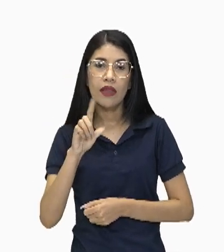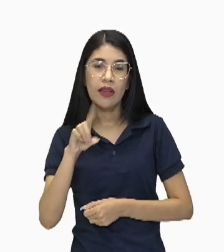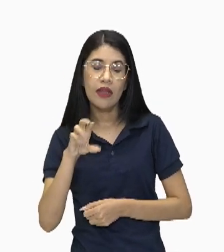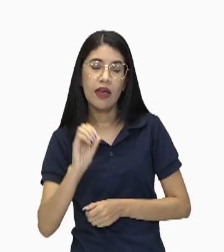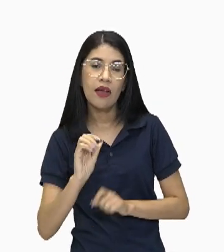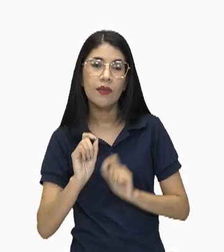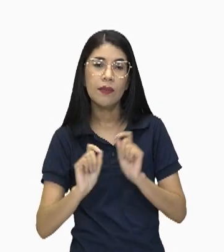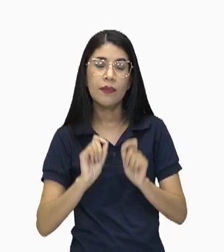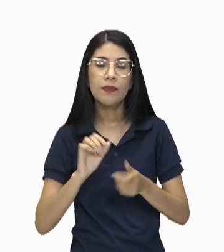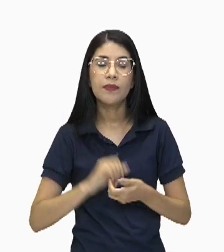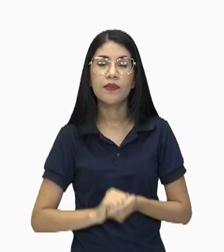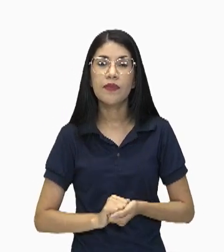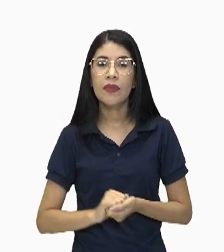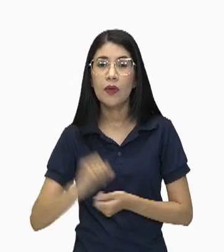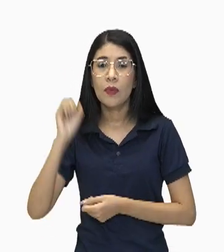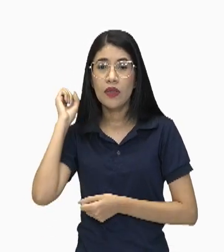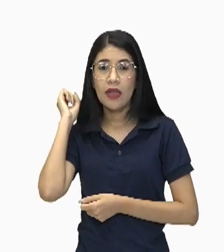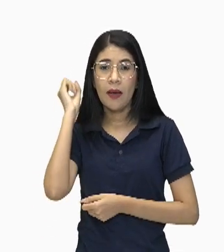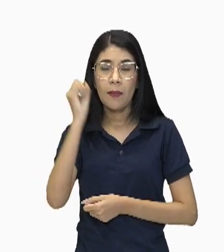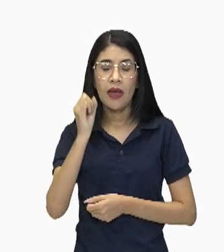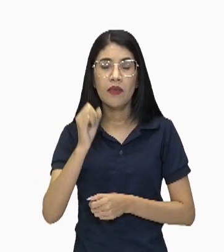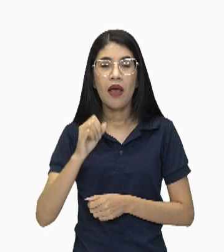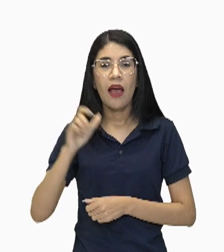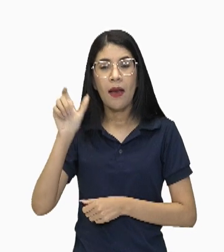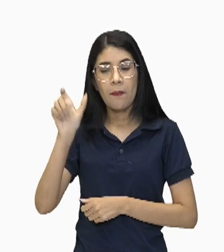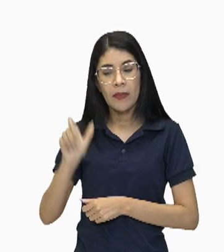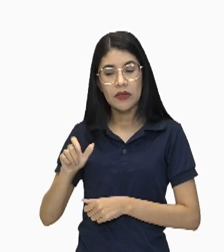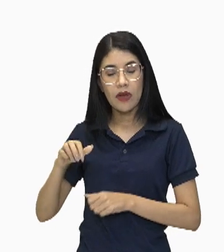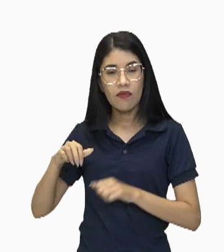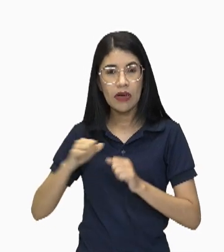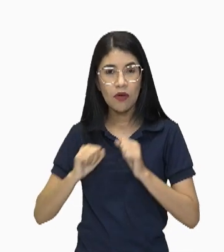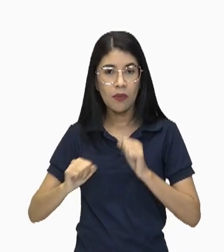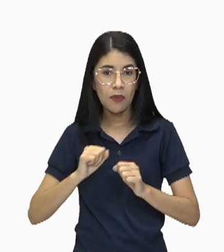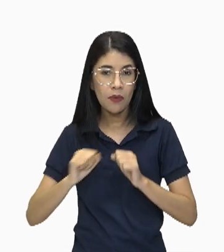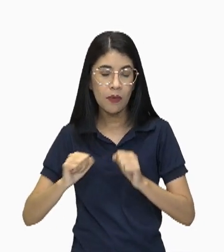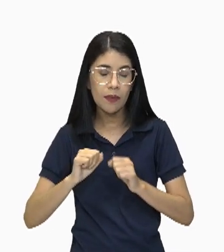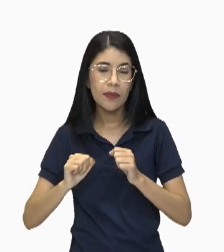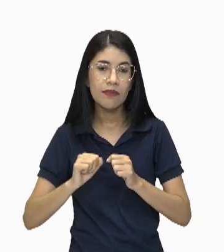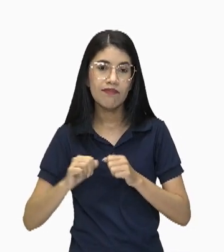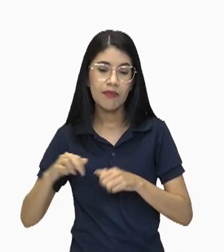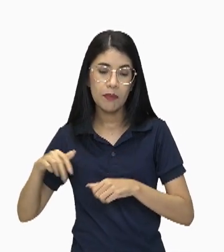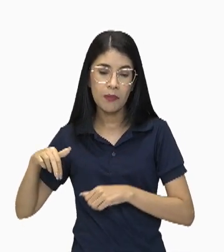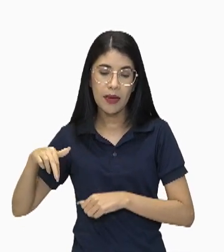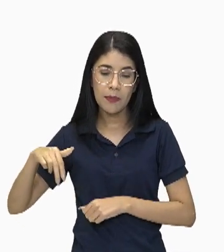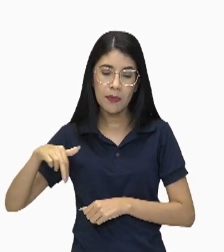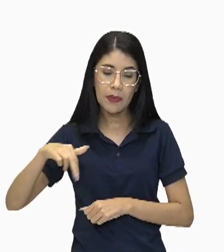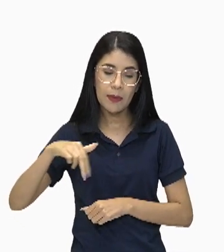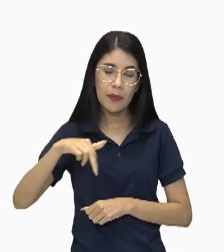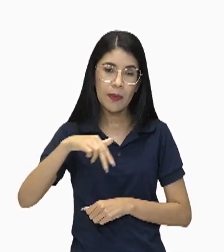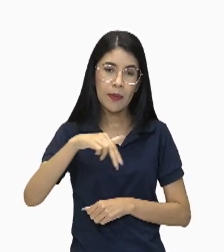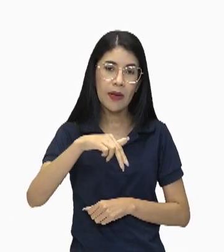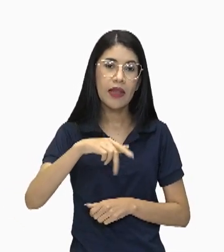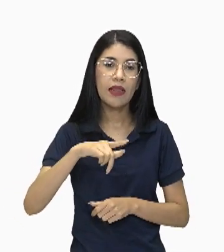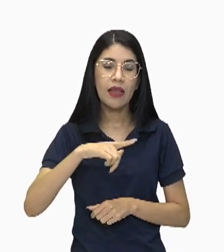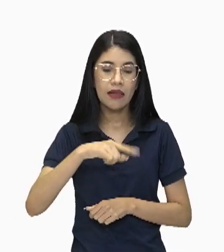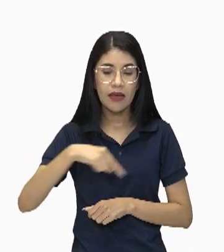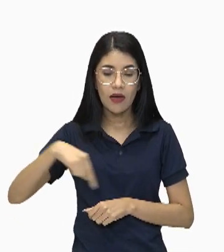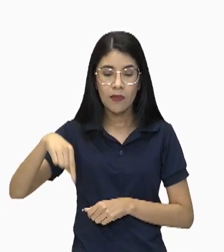lançamento de dardo, o atleta corre para tomar impulso e usa uma pista de corrida e